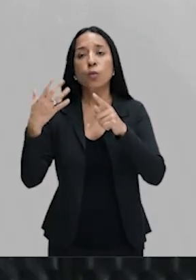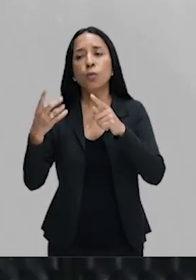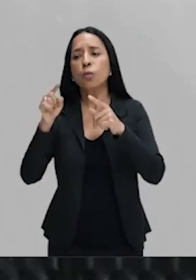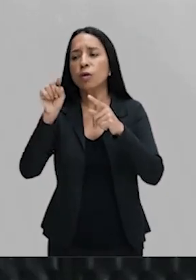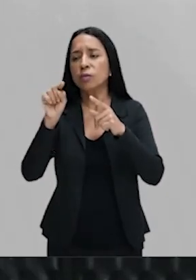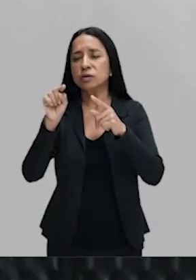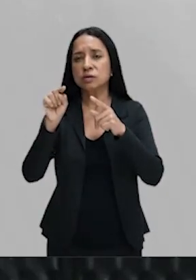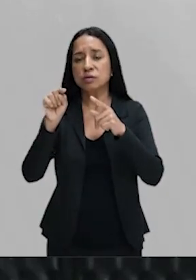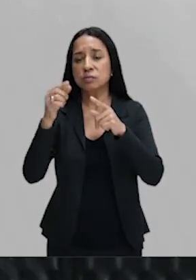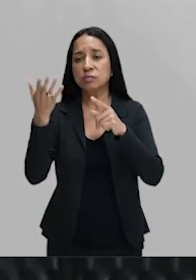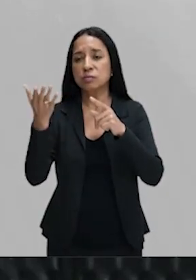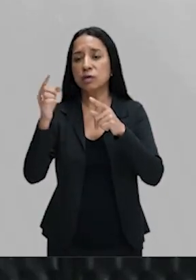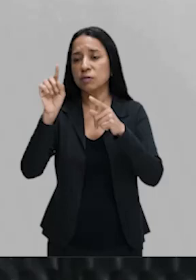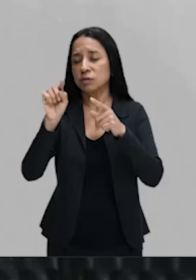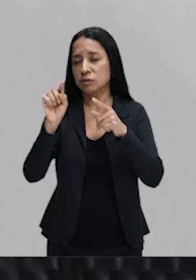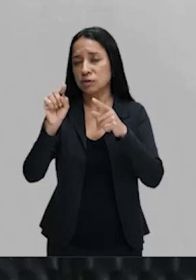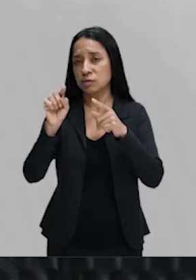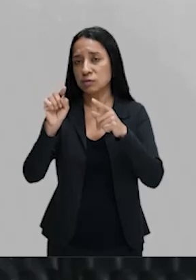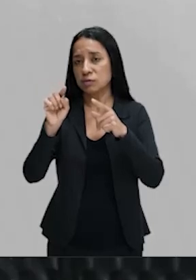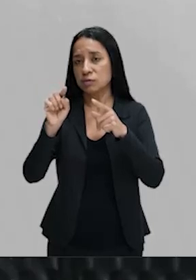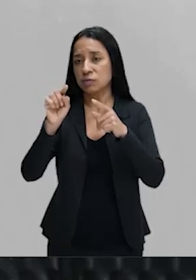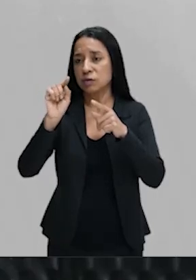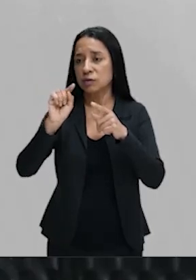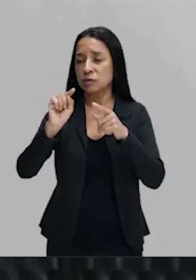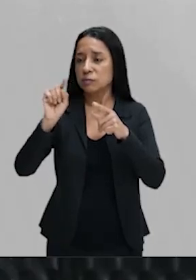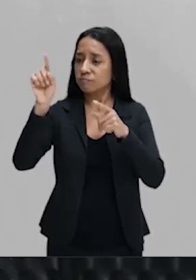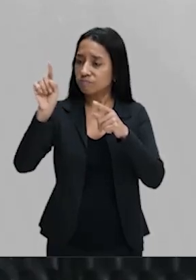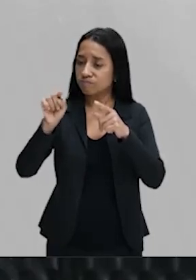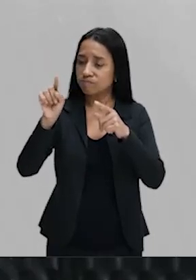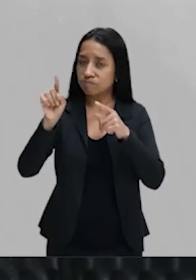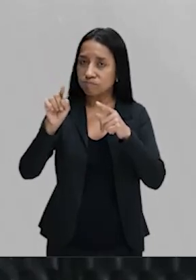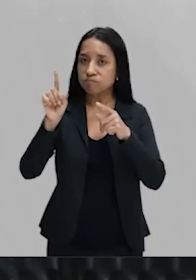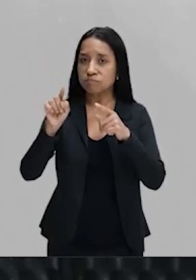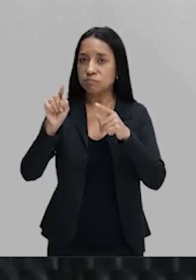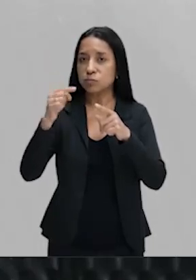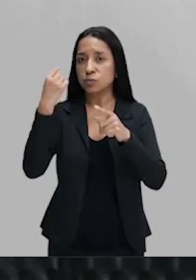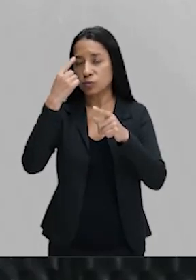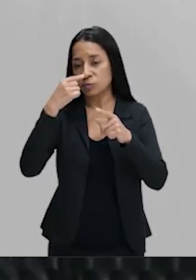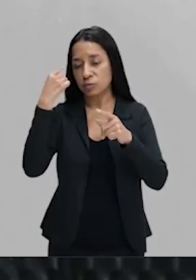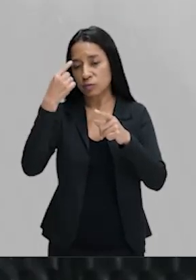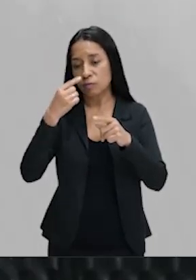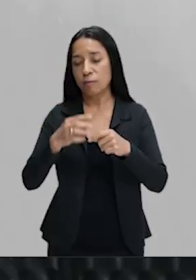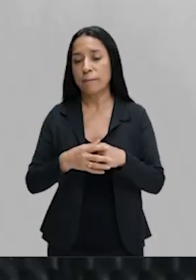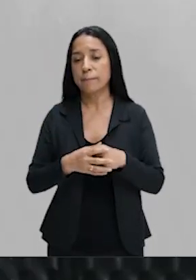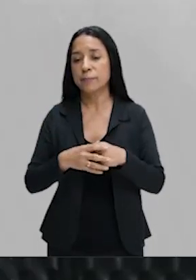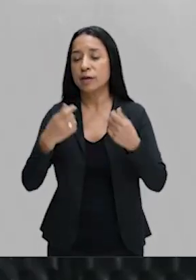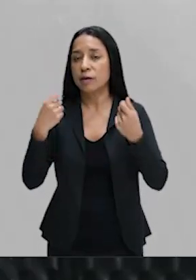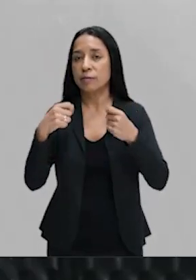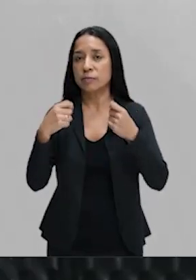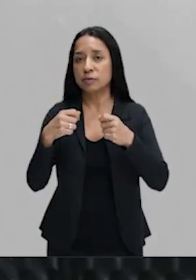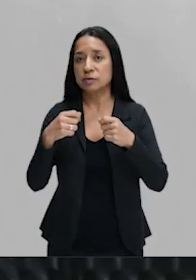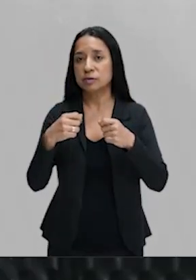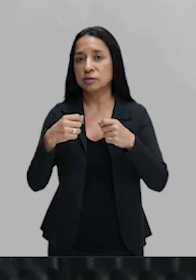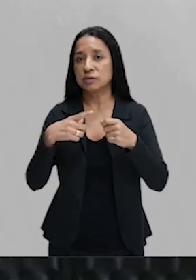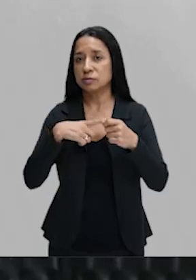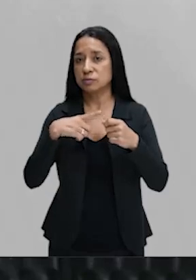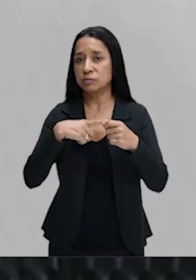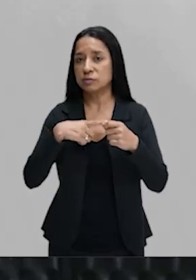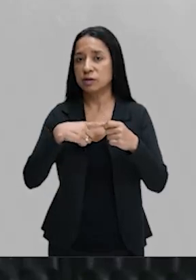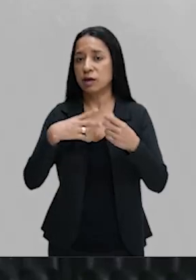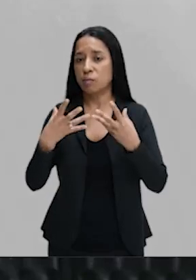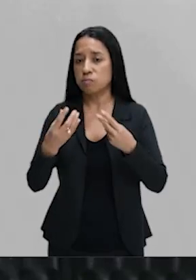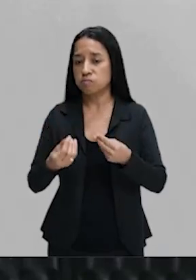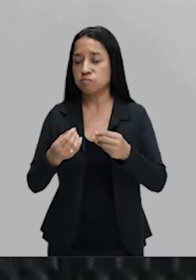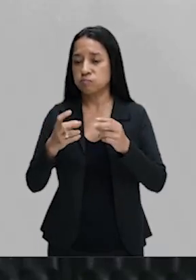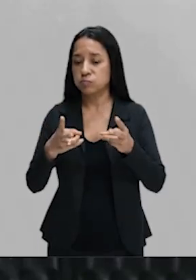acento agudo para nós em português, o acento tilde em espanhol. Tá? É preciso que vocês tenham bastante